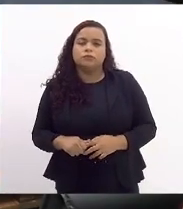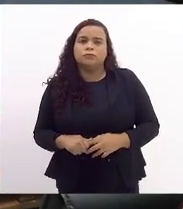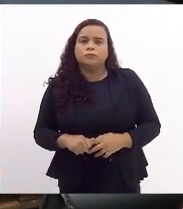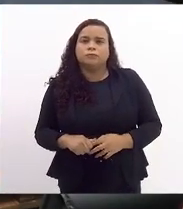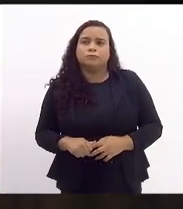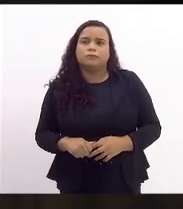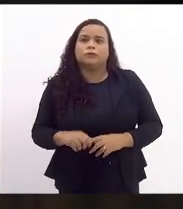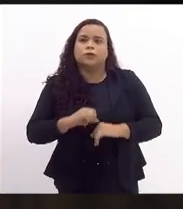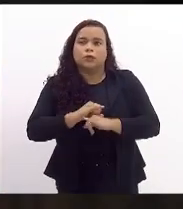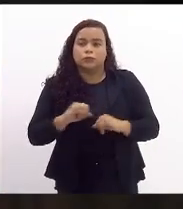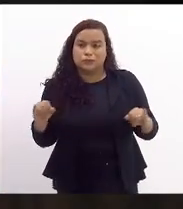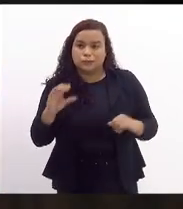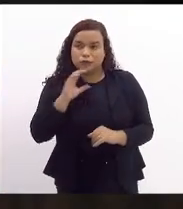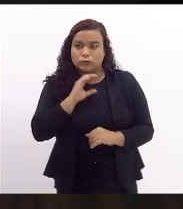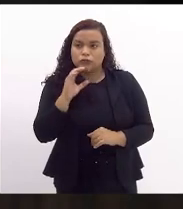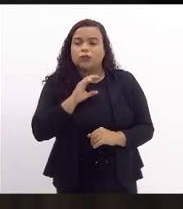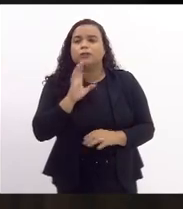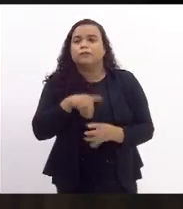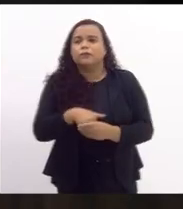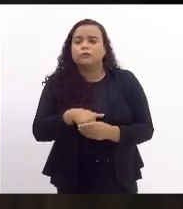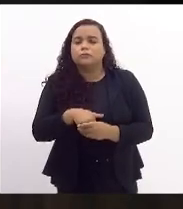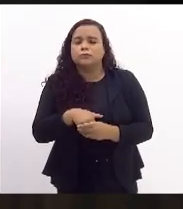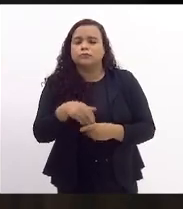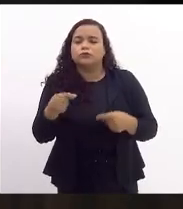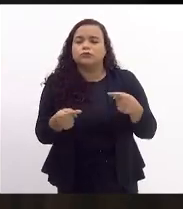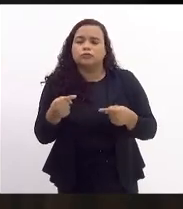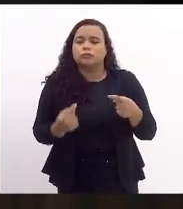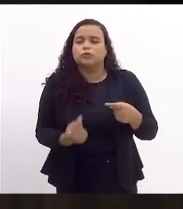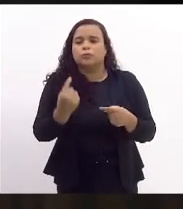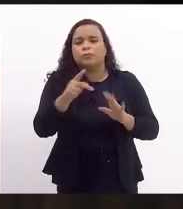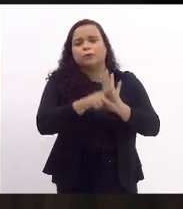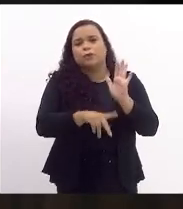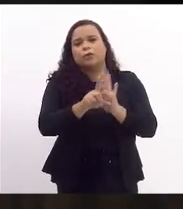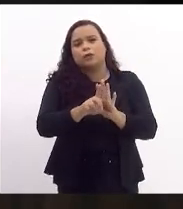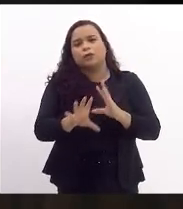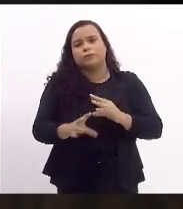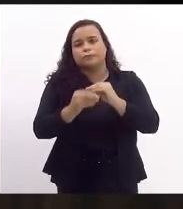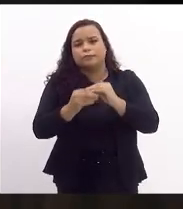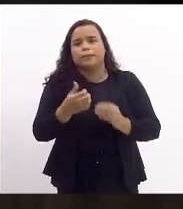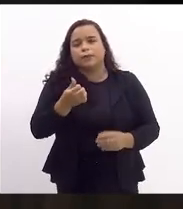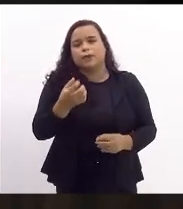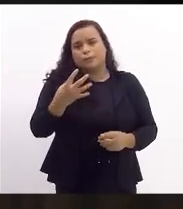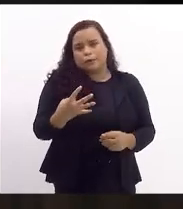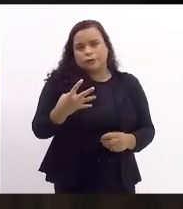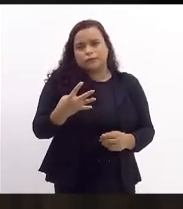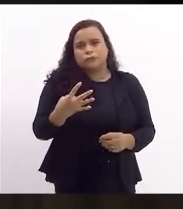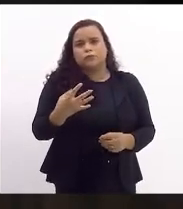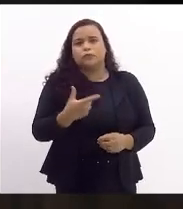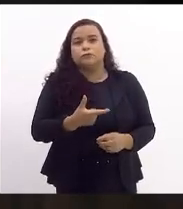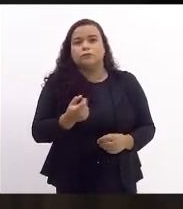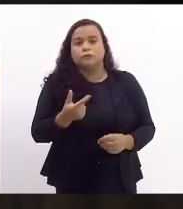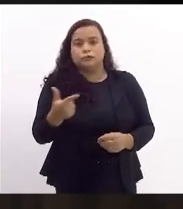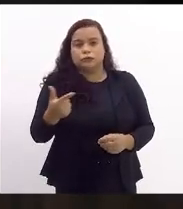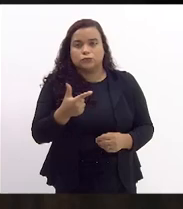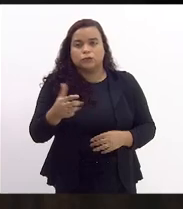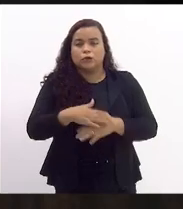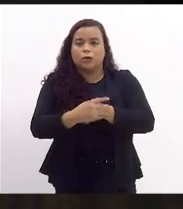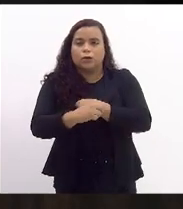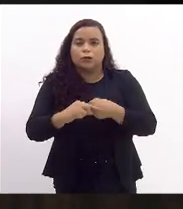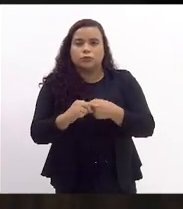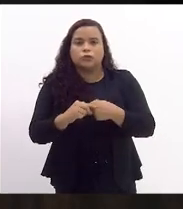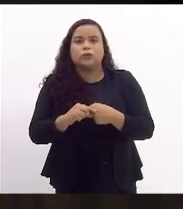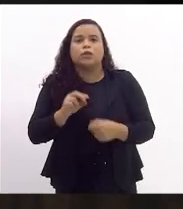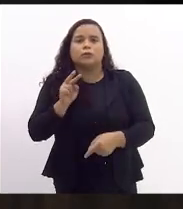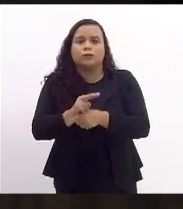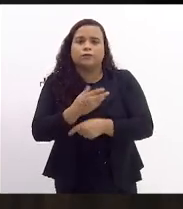o homem se ué regime de urgência em votação em discussão única projeto de lei complementar 64 de 22 de autoria da